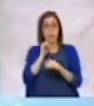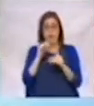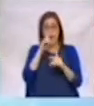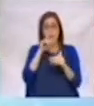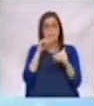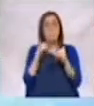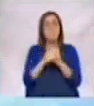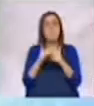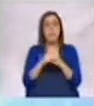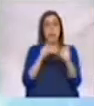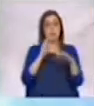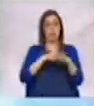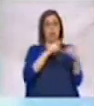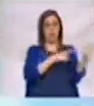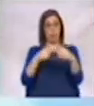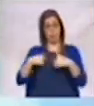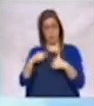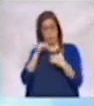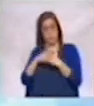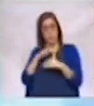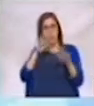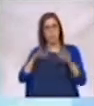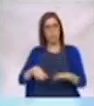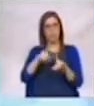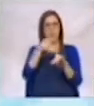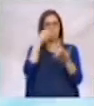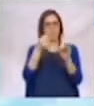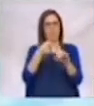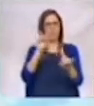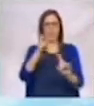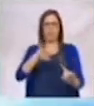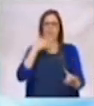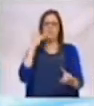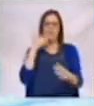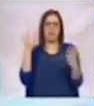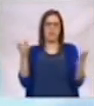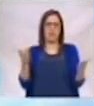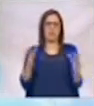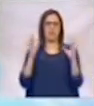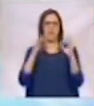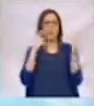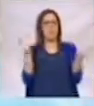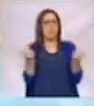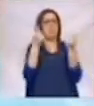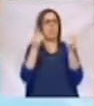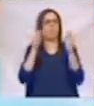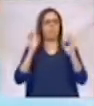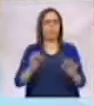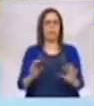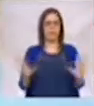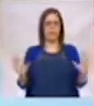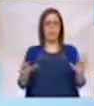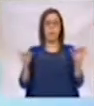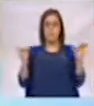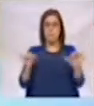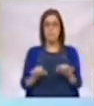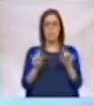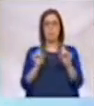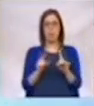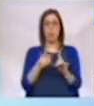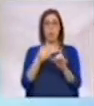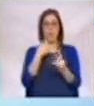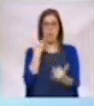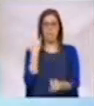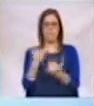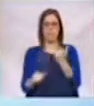muçulmanos aqueles que morrem às mãos do terrorismo. Esta medida é injusta, é demagógica, é populista, mas o pior